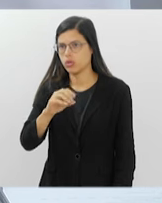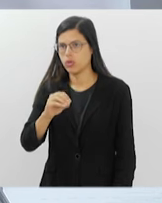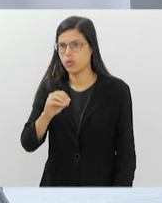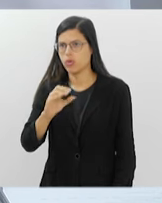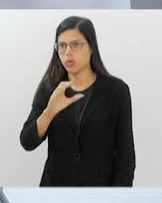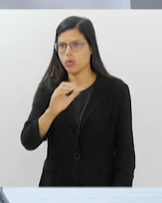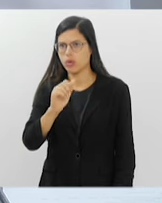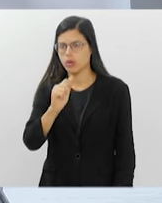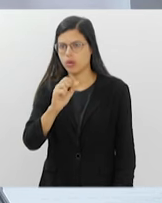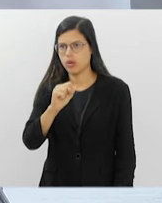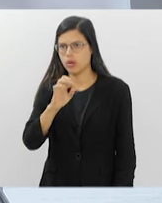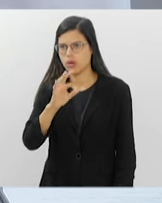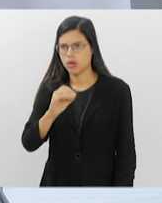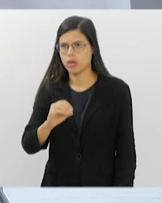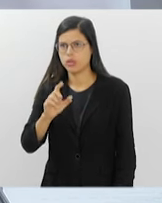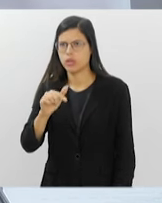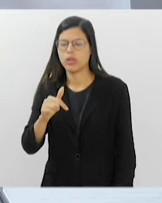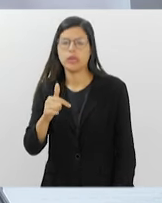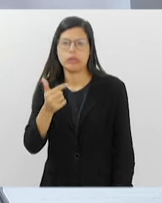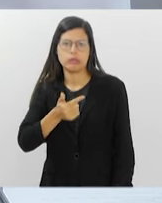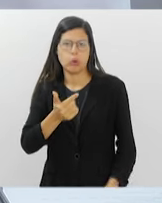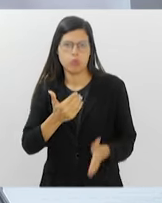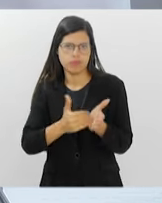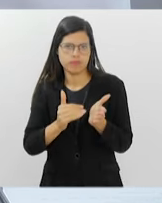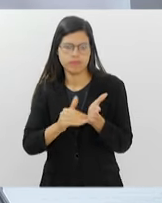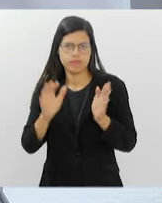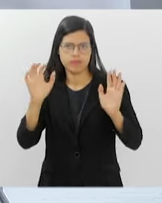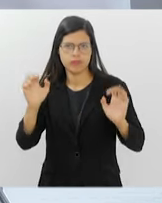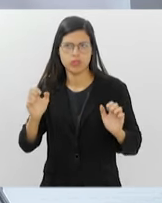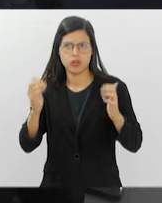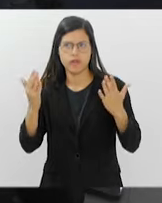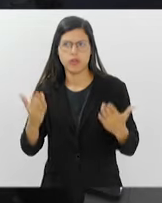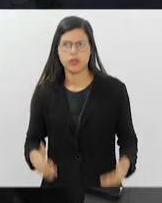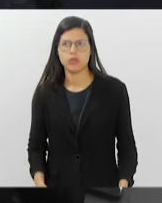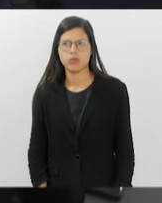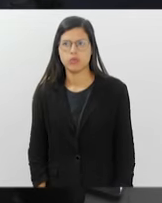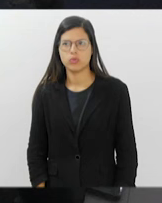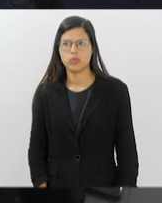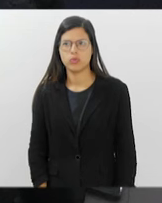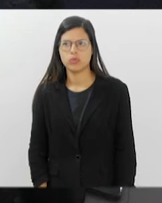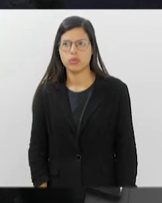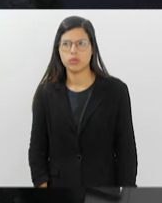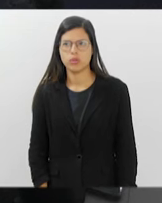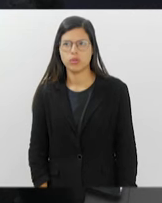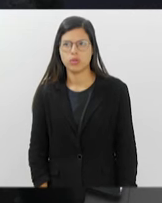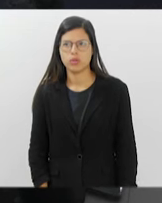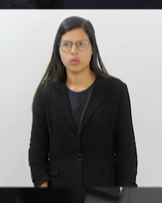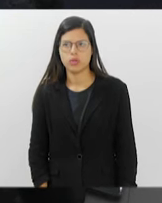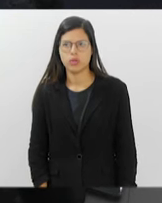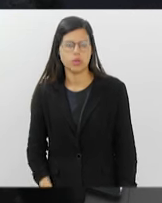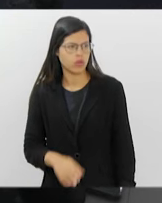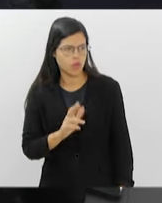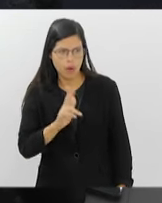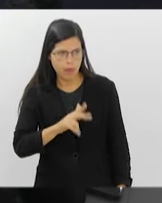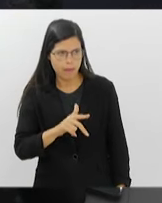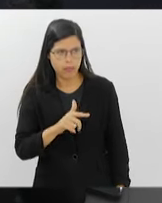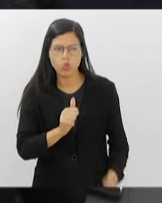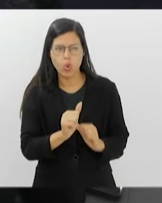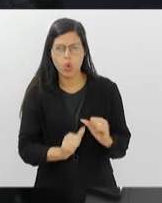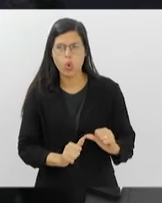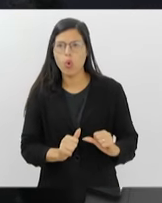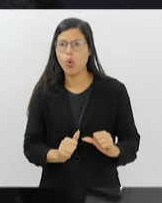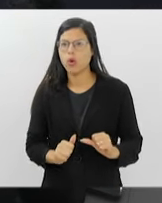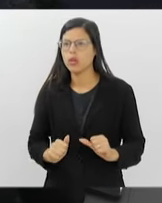Deputado acho também pertinente convoc como perfeito perfeito não é mais tá E quem